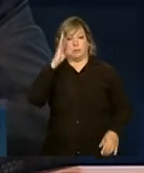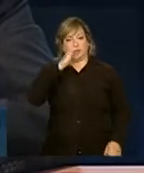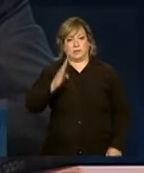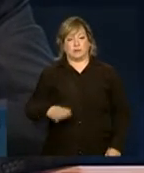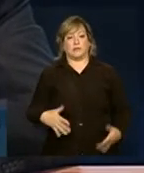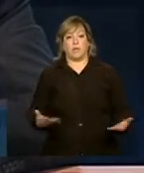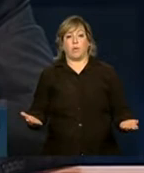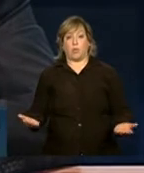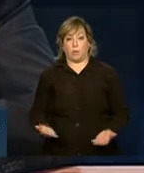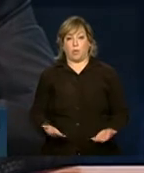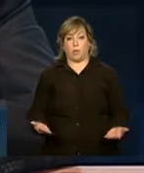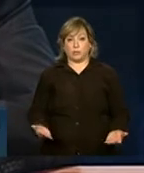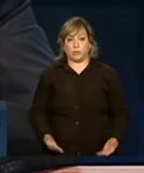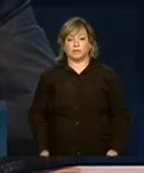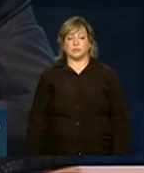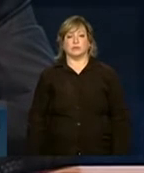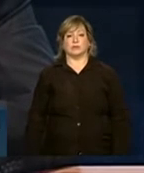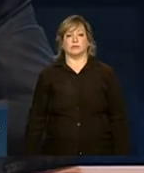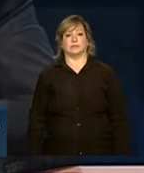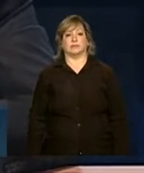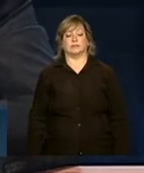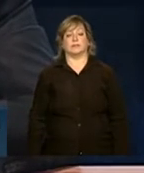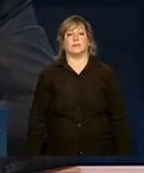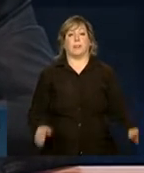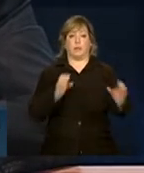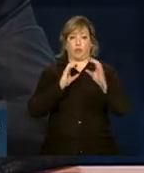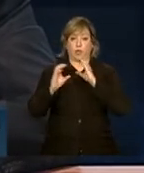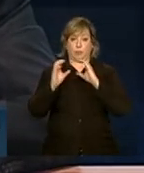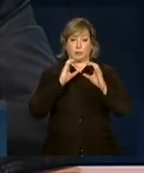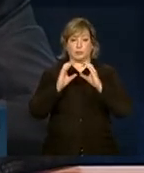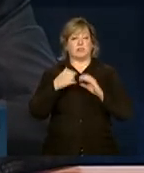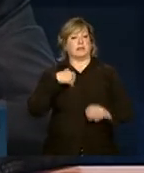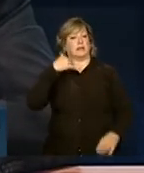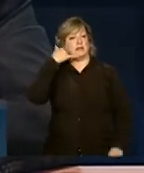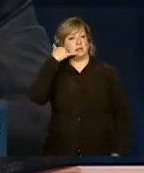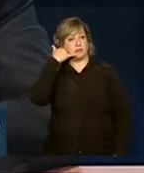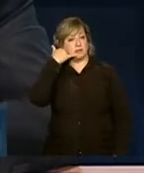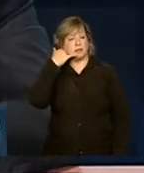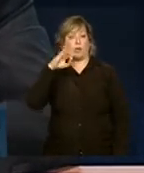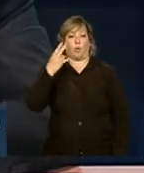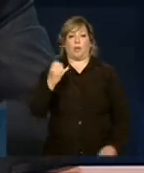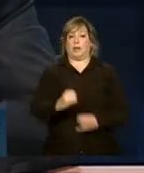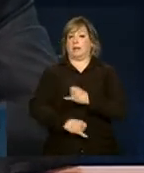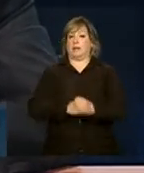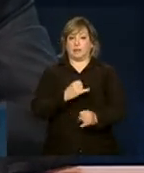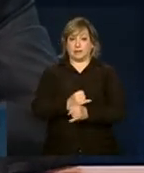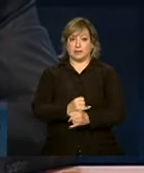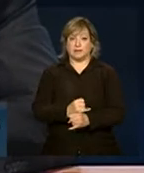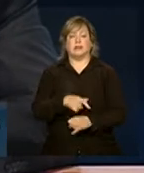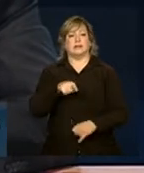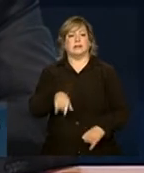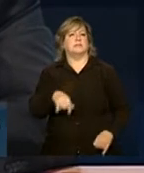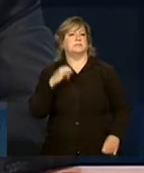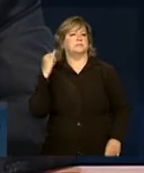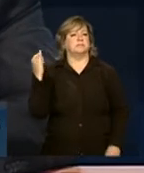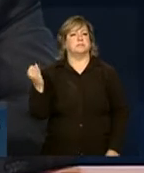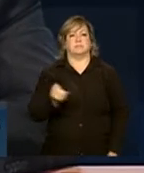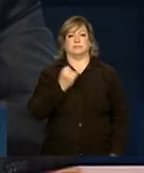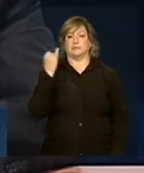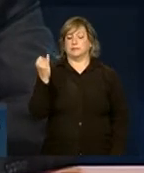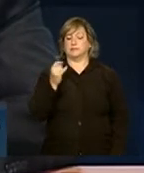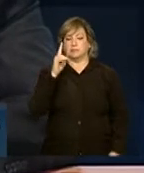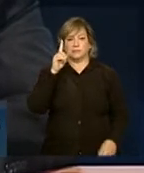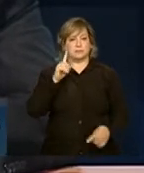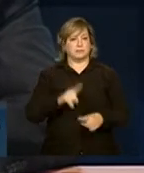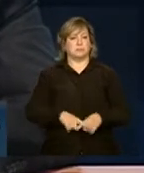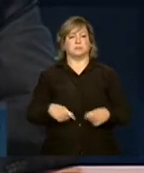de hoje é comunicação seja por telefone seja por internet é um item